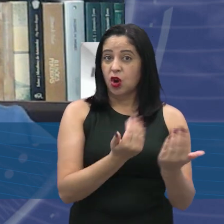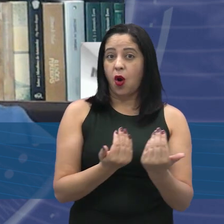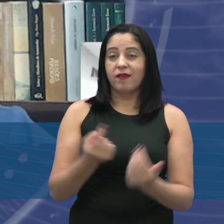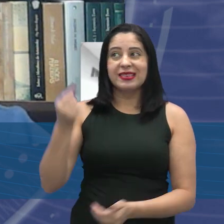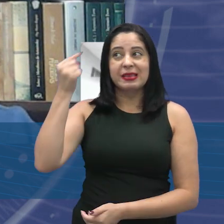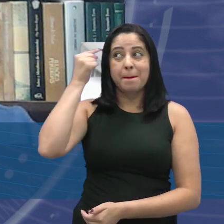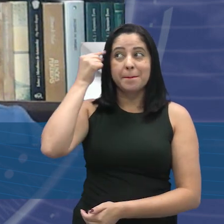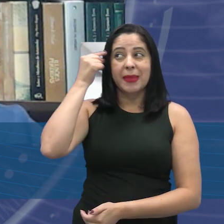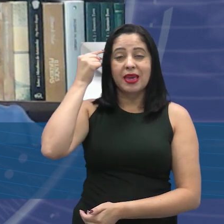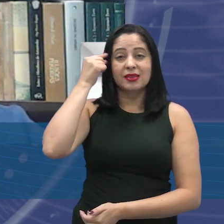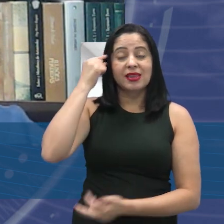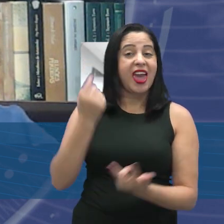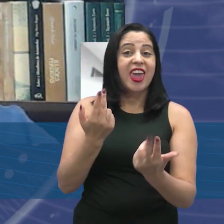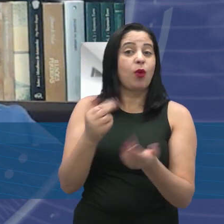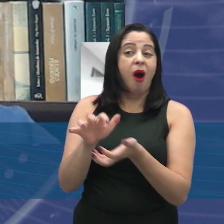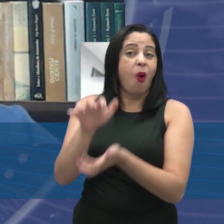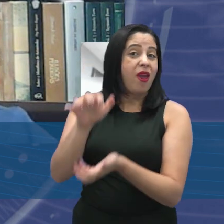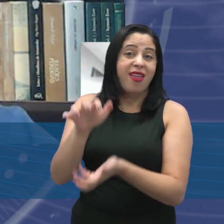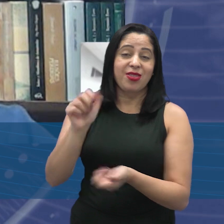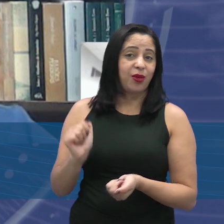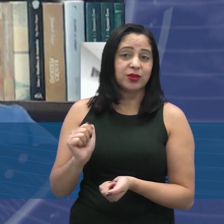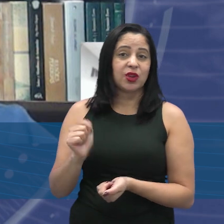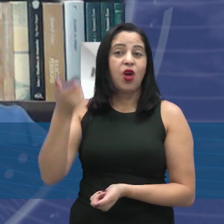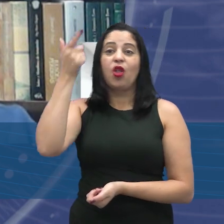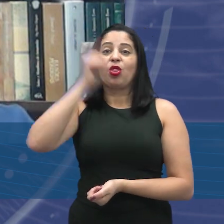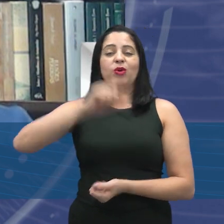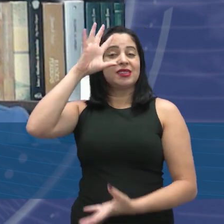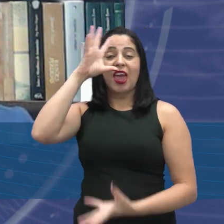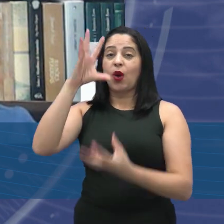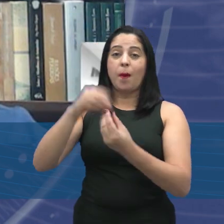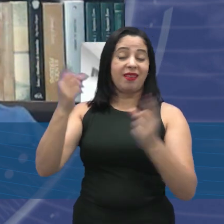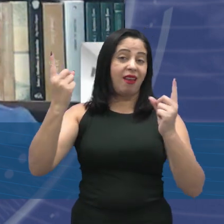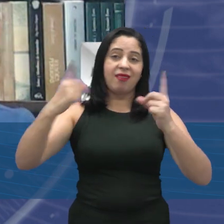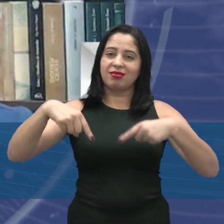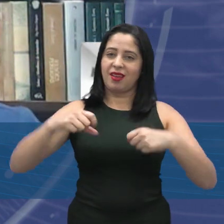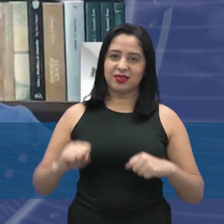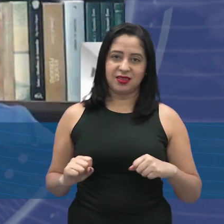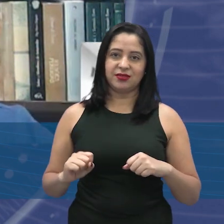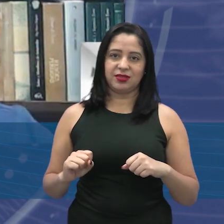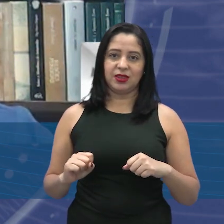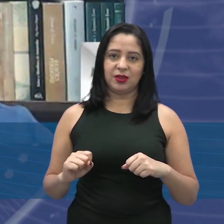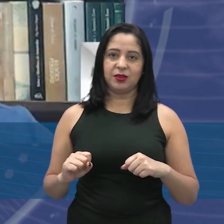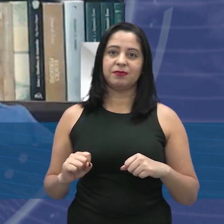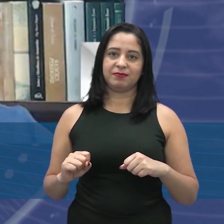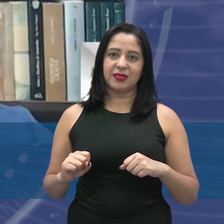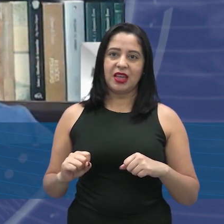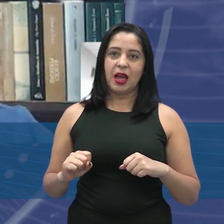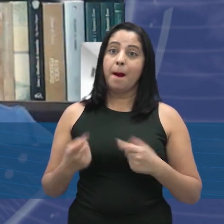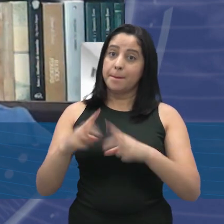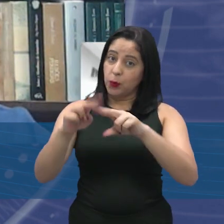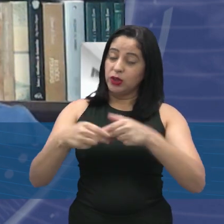de velhos, de idosos, que não conseguem entender os desafios colocados pelo mercado e automaticamente respondem de